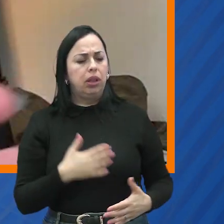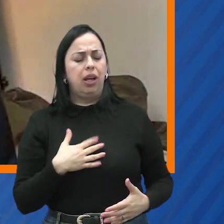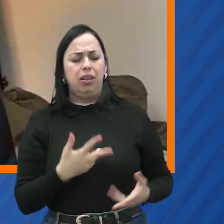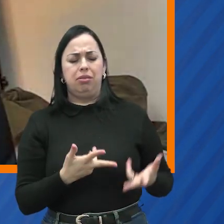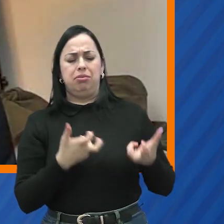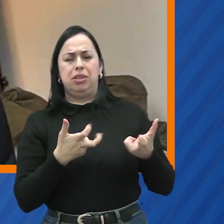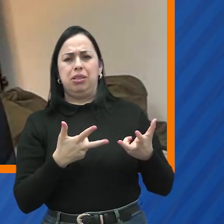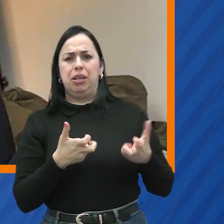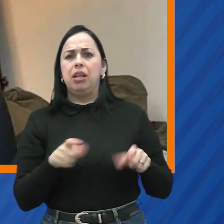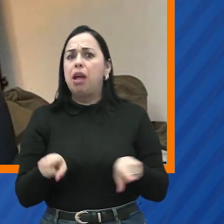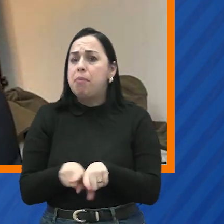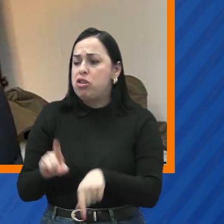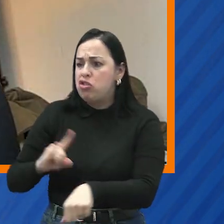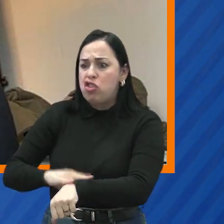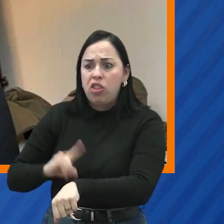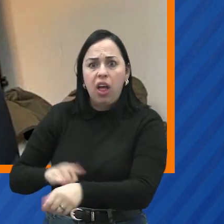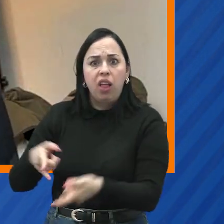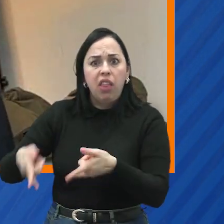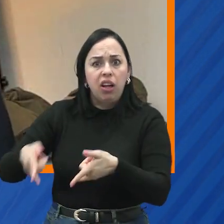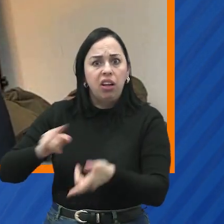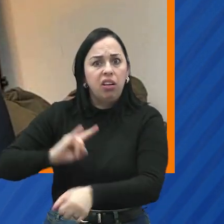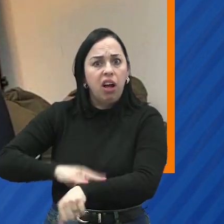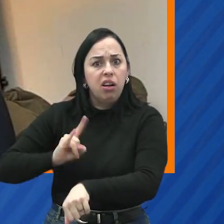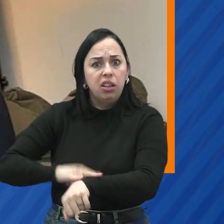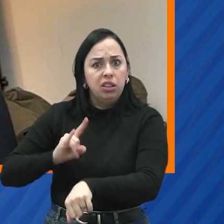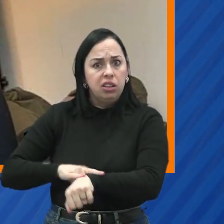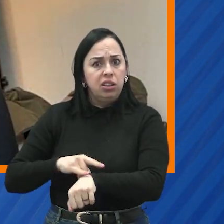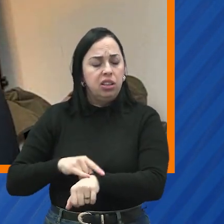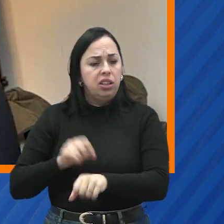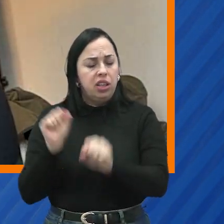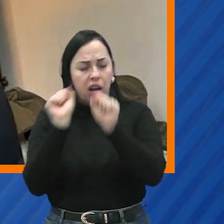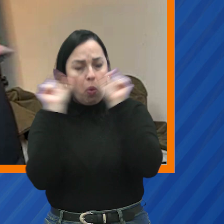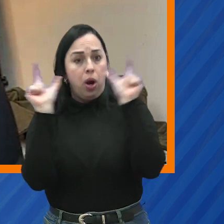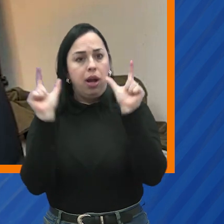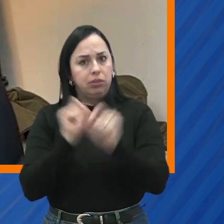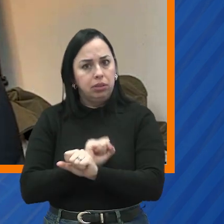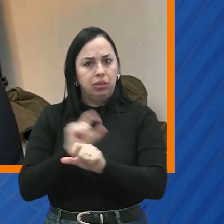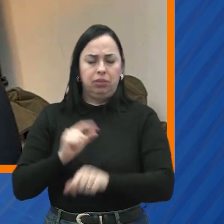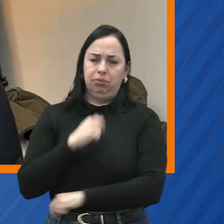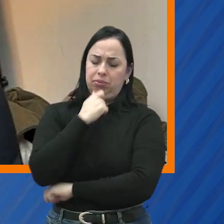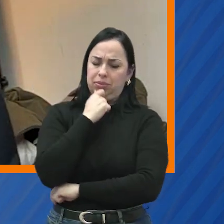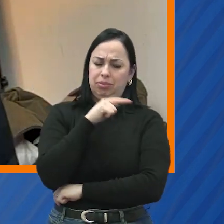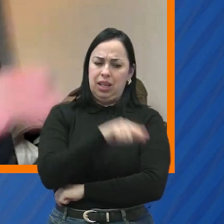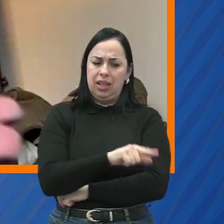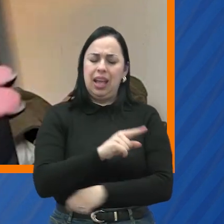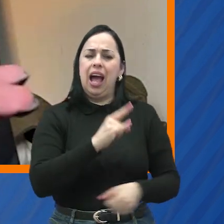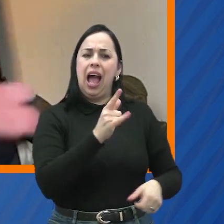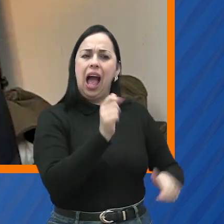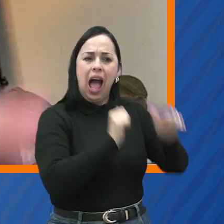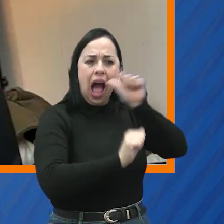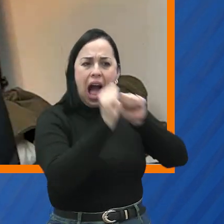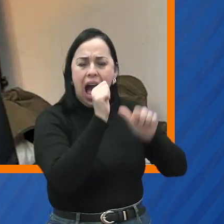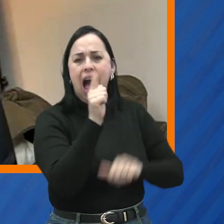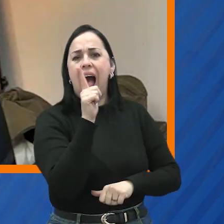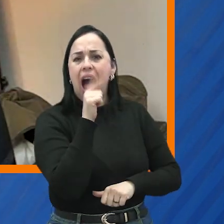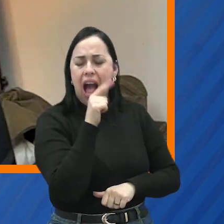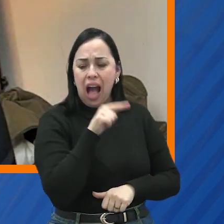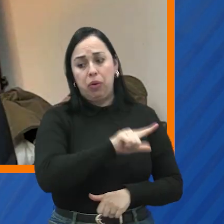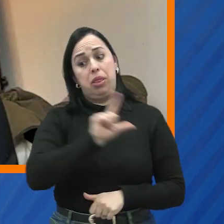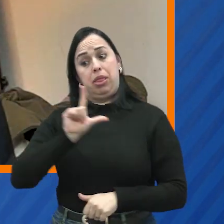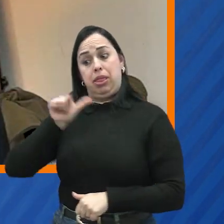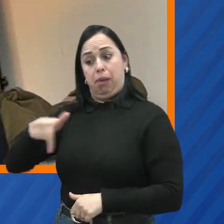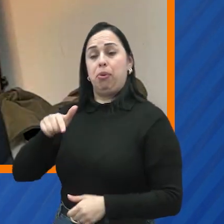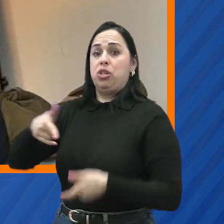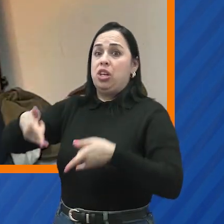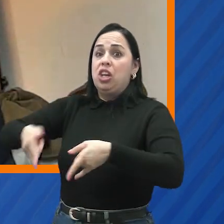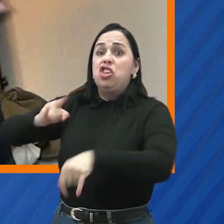tinha terminado essa garrafa. E começou a fazer muito xixi na cama e acordar muito de madrugada. O que eu associava? Falei, tá bebendo muita